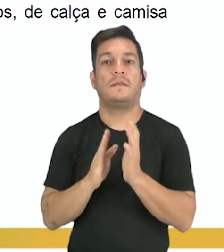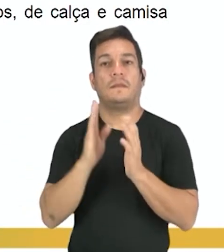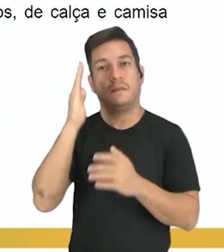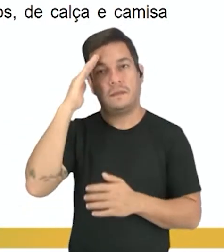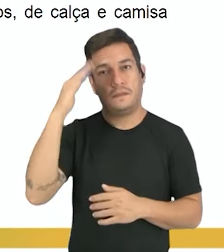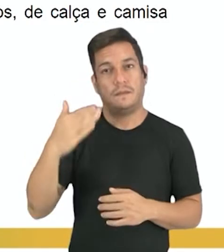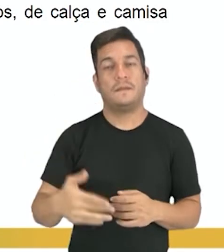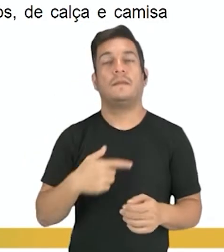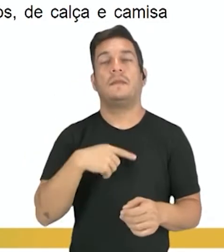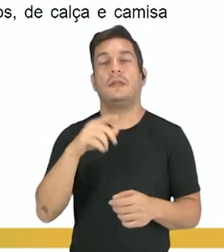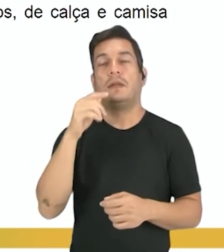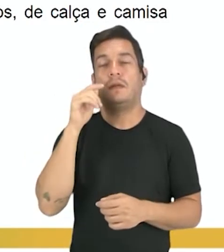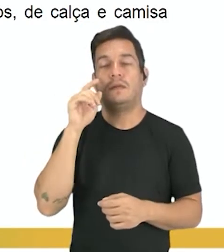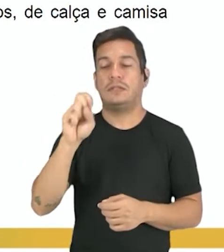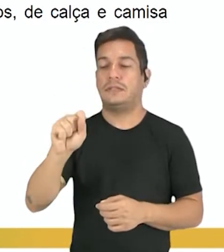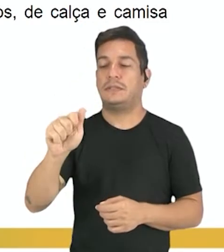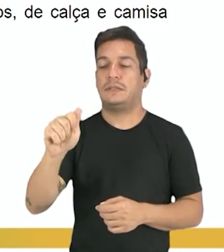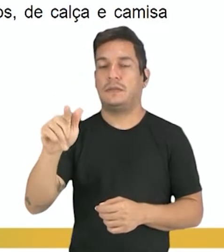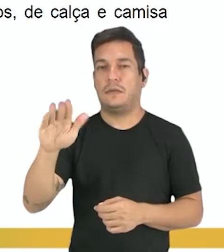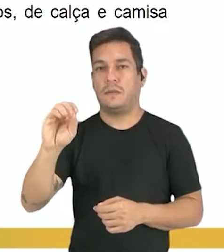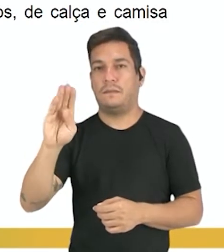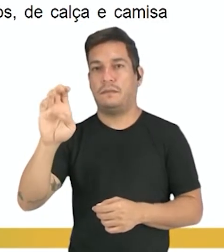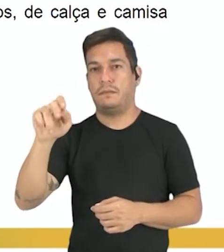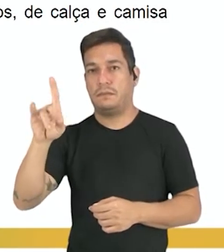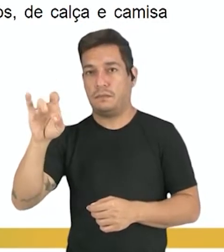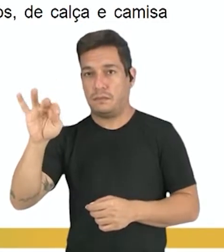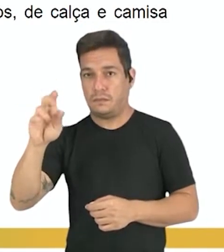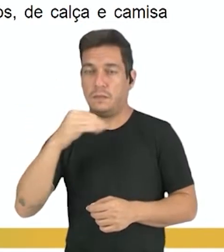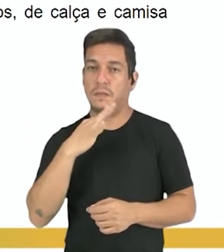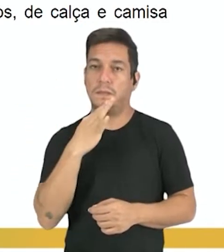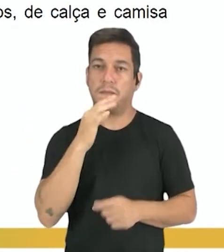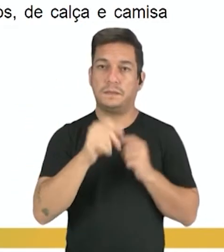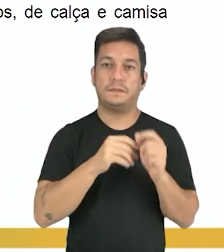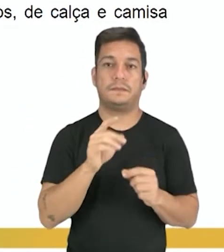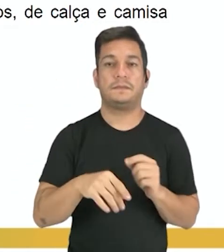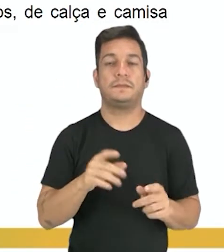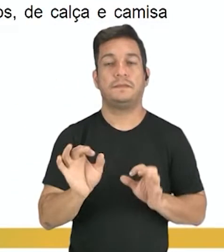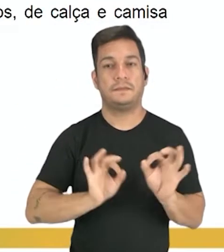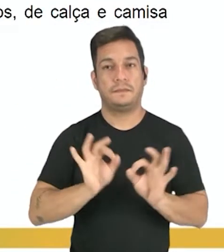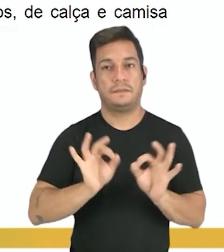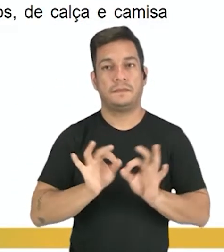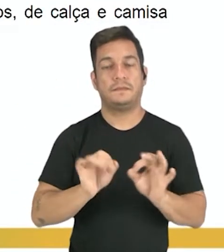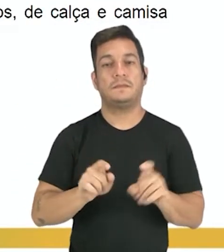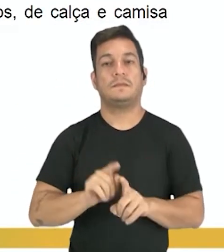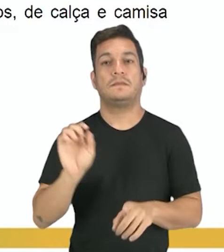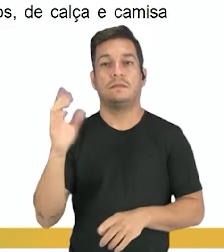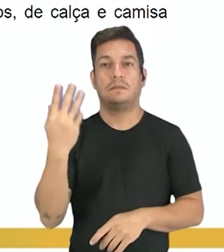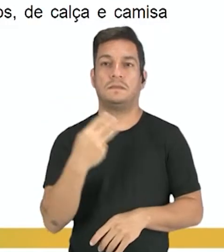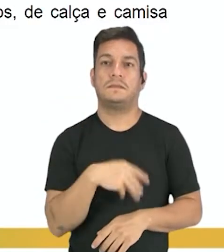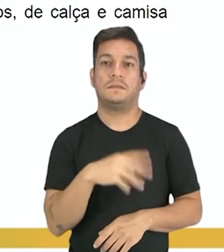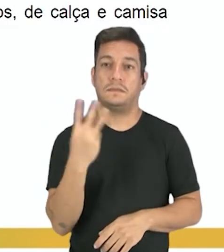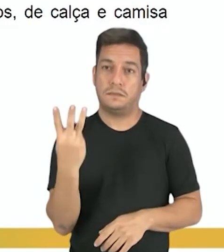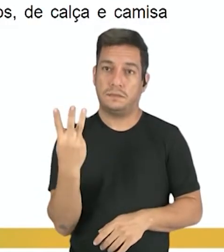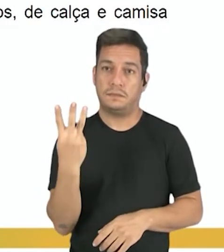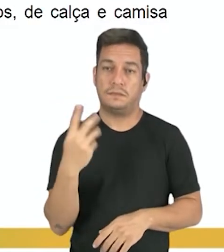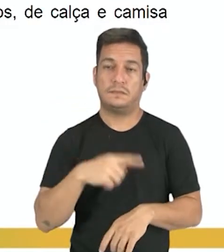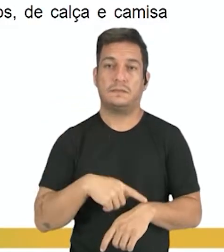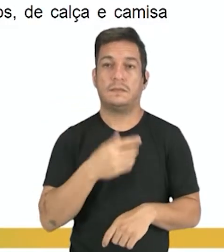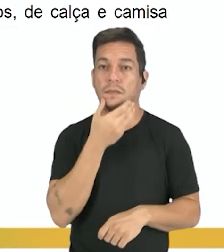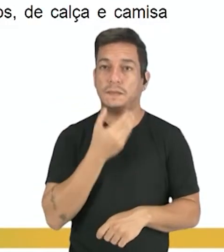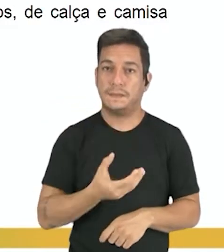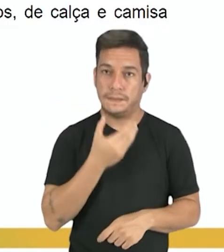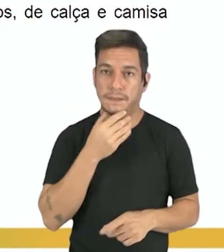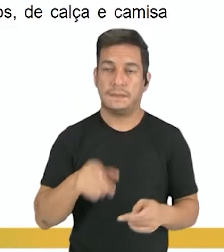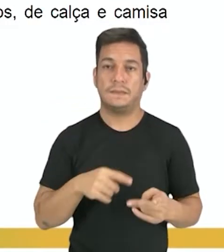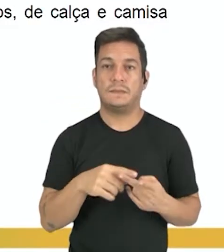festa de São Benedito é também reconhecido pelo disciplina e organização e acontece em três ocasiões no